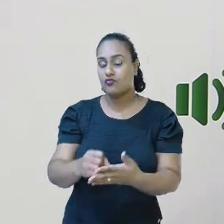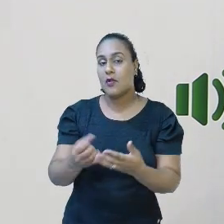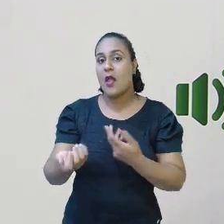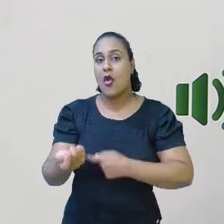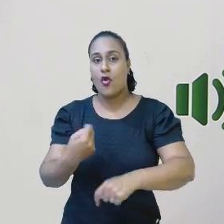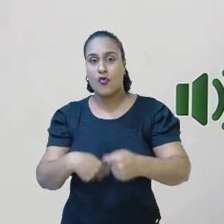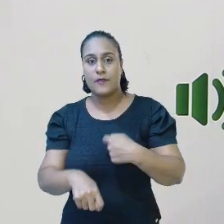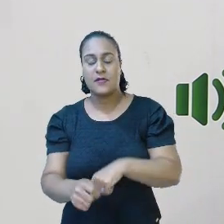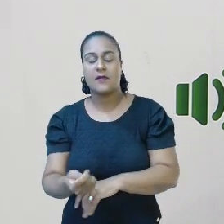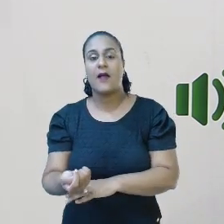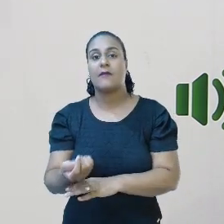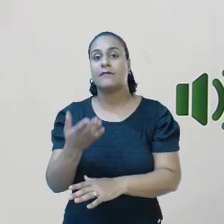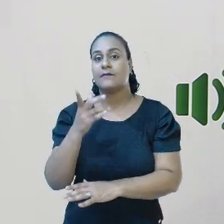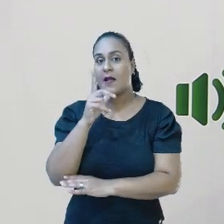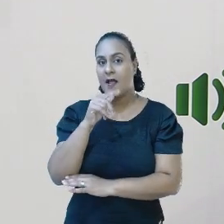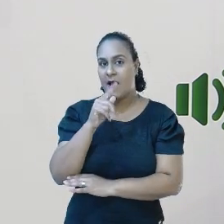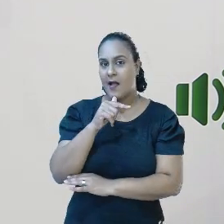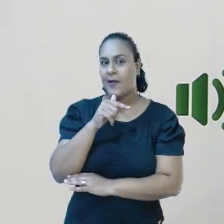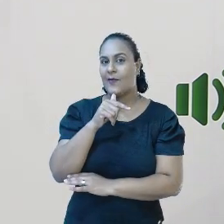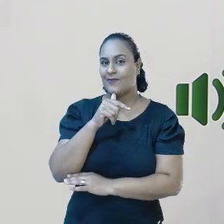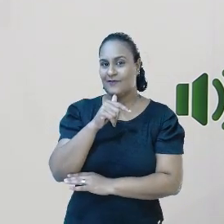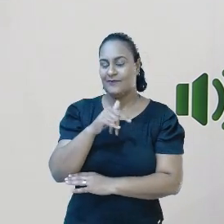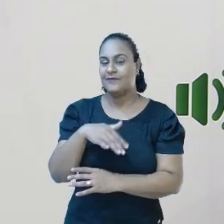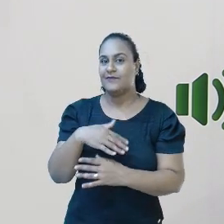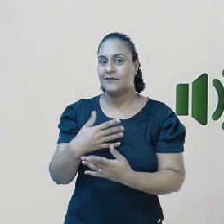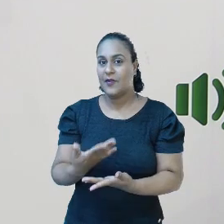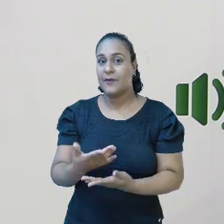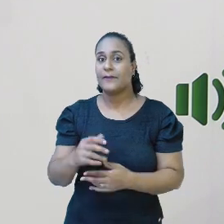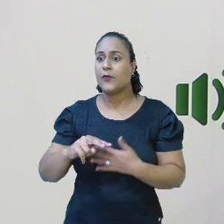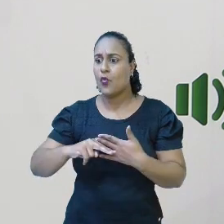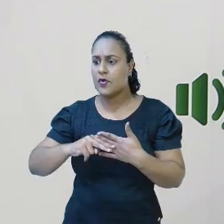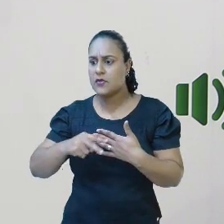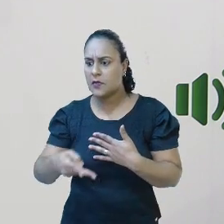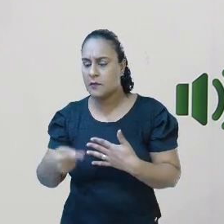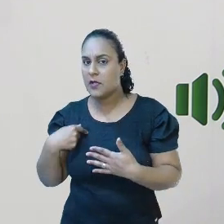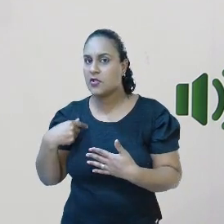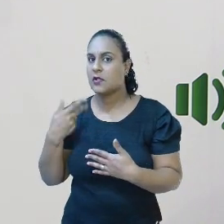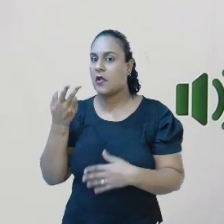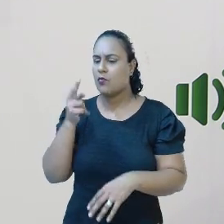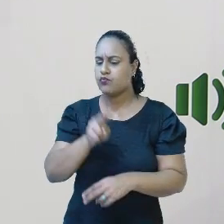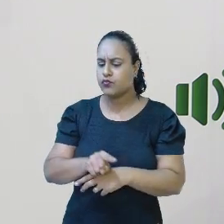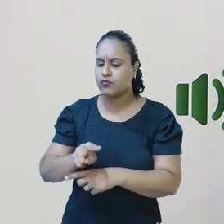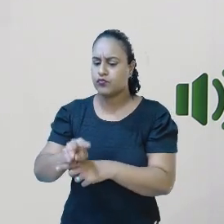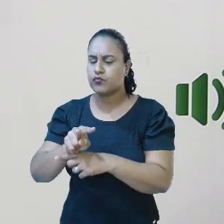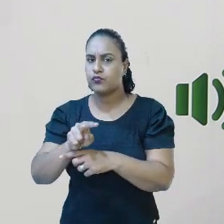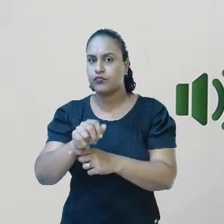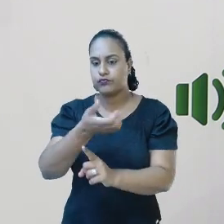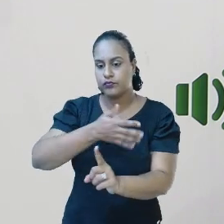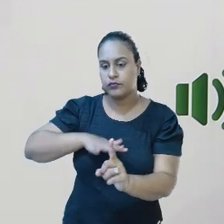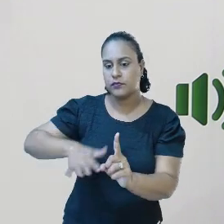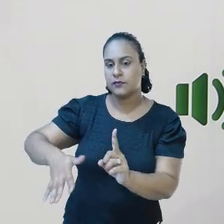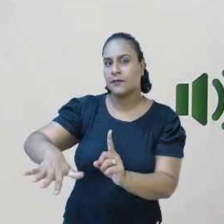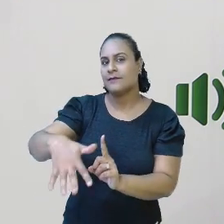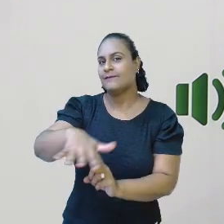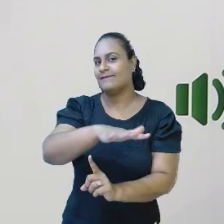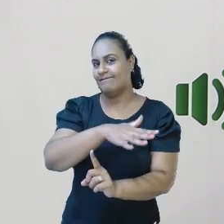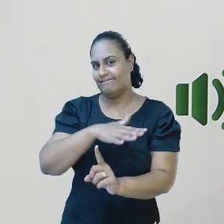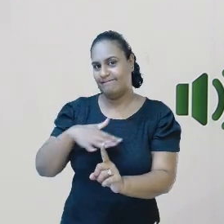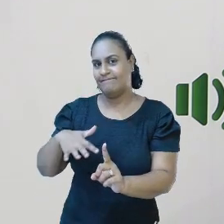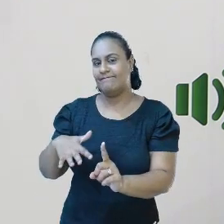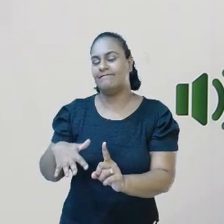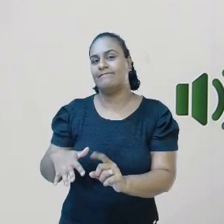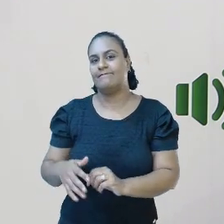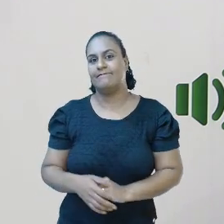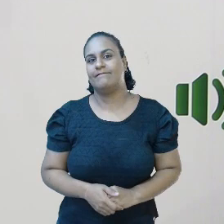e economizando água, nós estamos consequentemente cuidando do nosso meio ambiente.